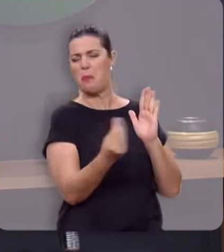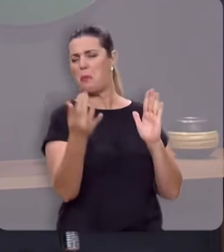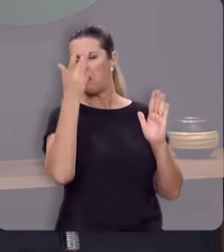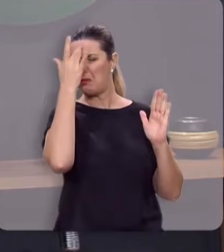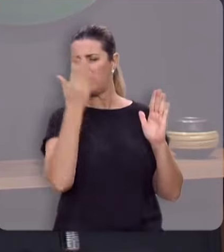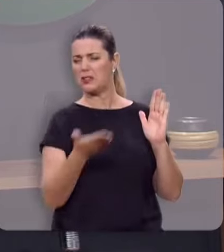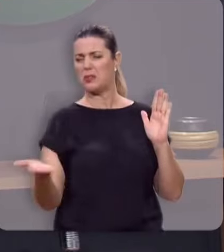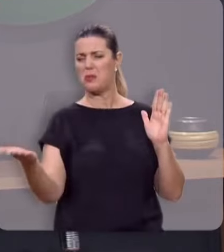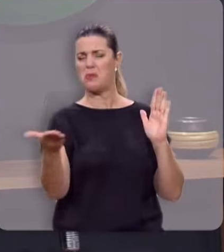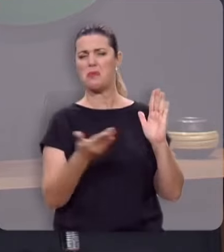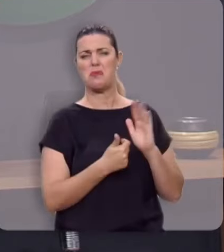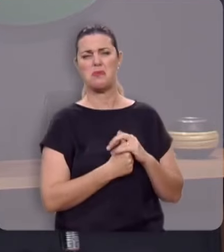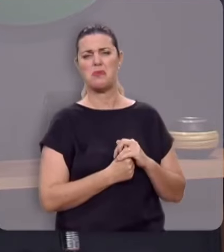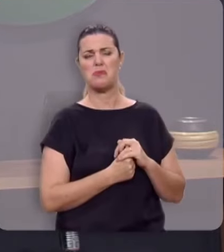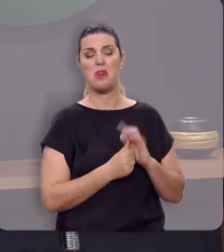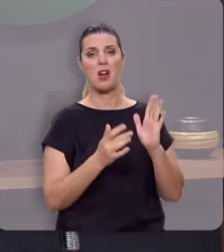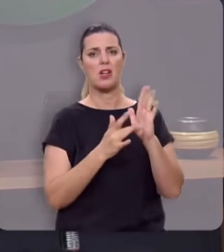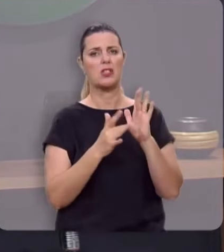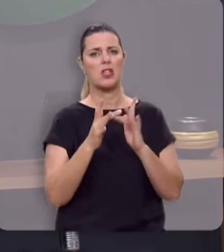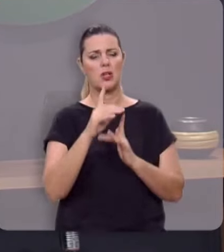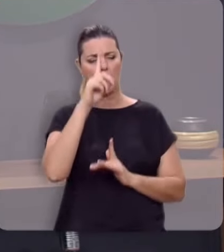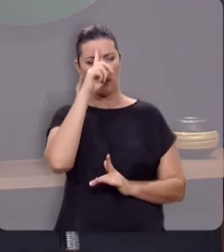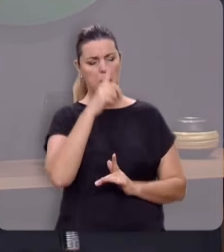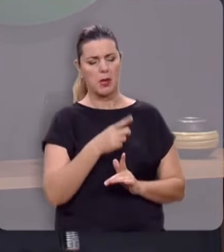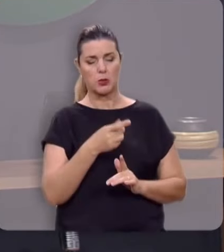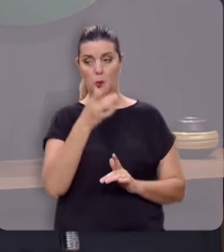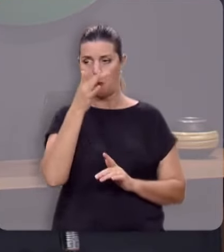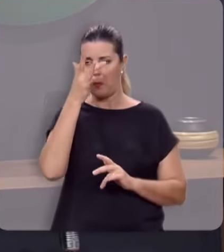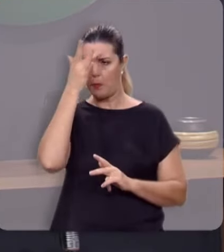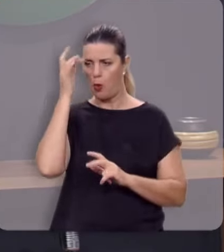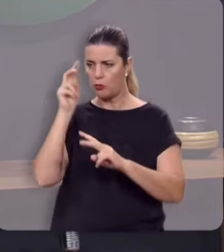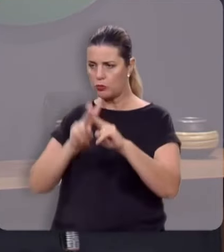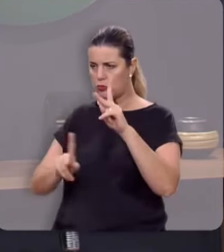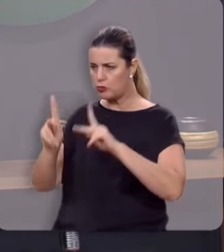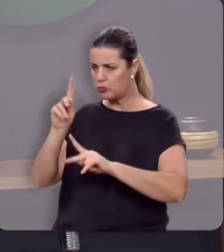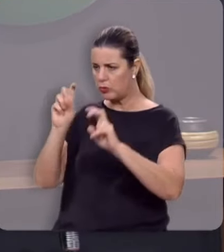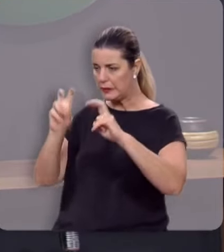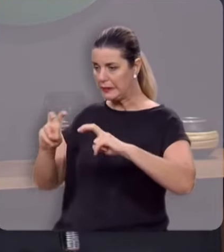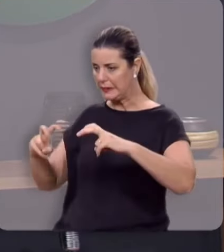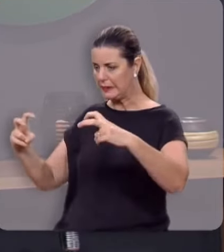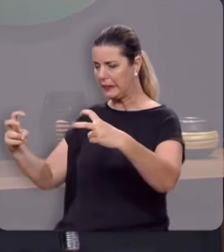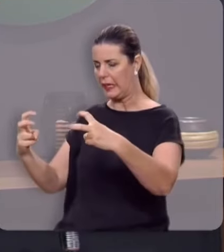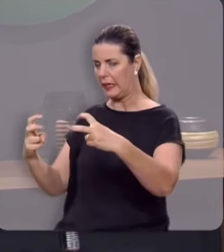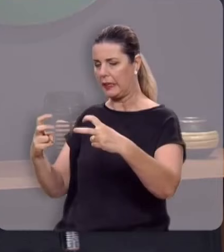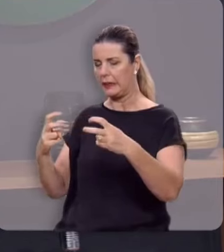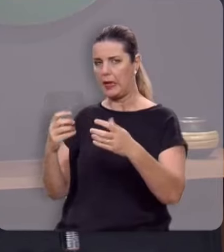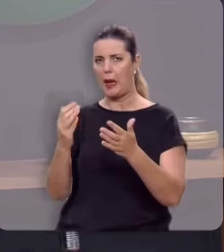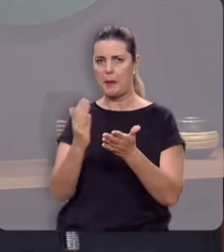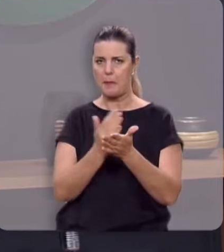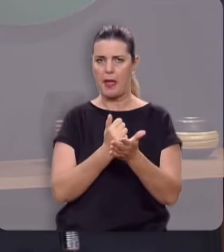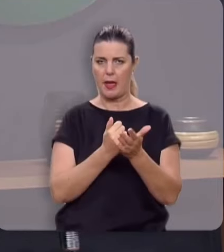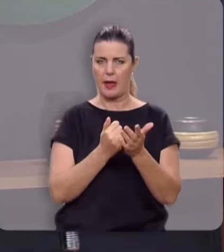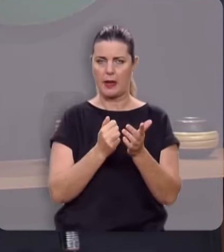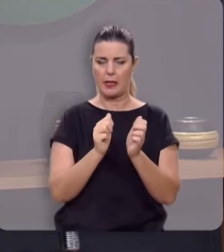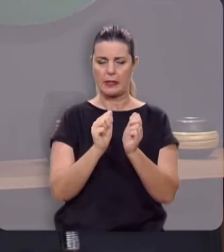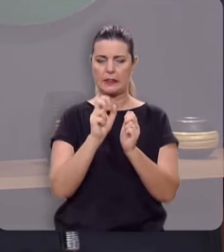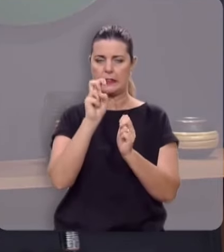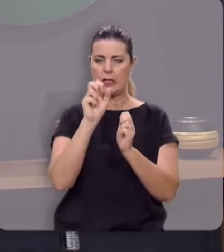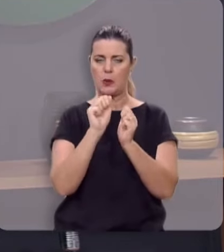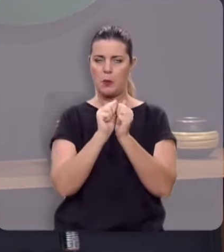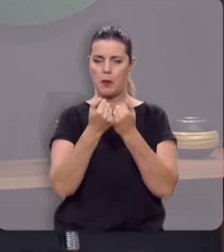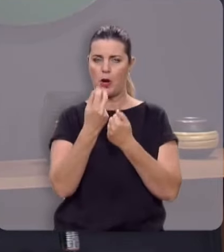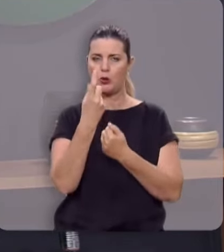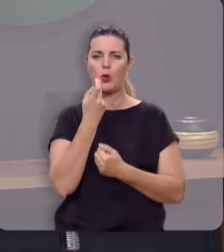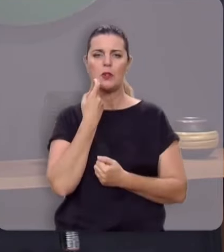gente?" E Jesus mandou aquela multidão toda se assentar. E ele pega aqueles 5 pães e aqueles 2